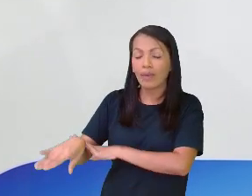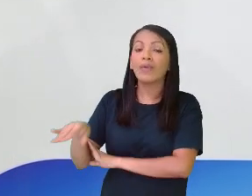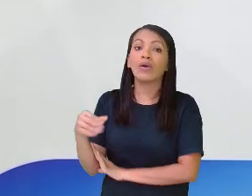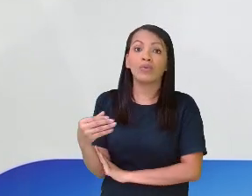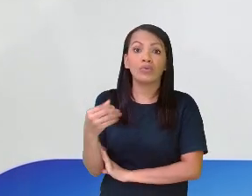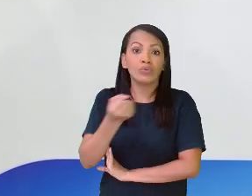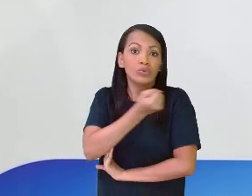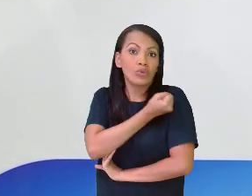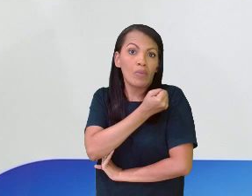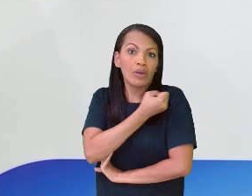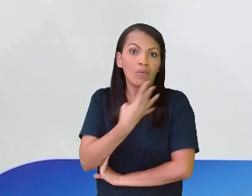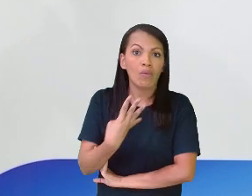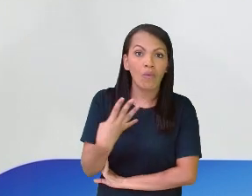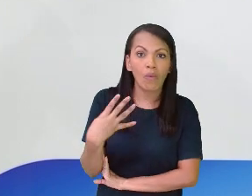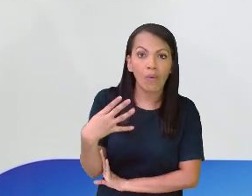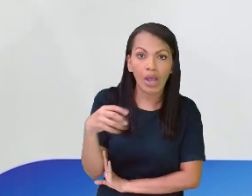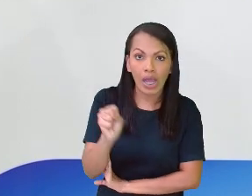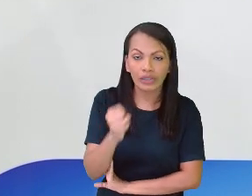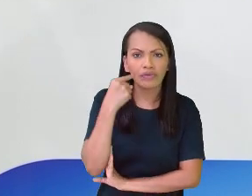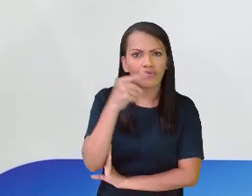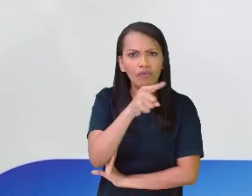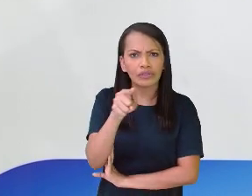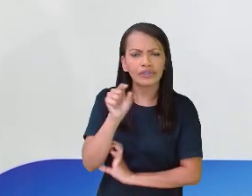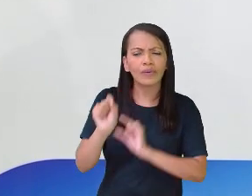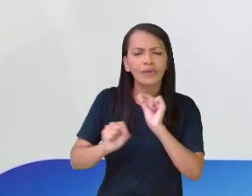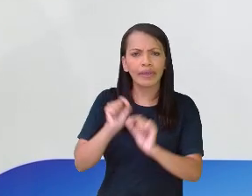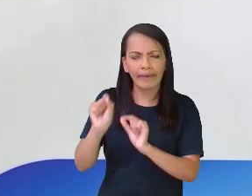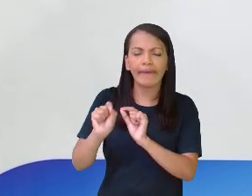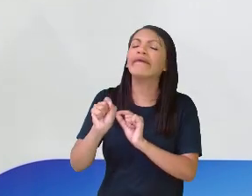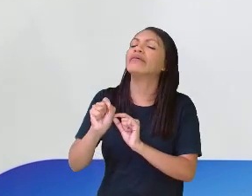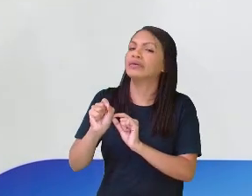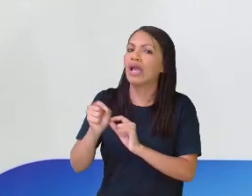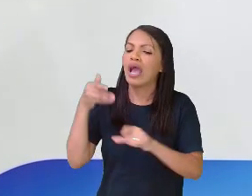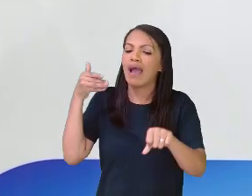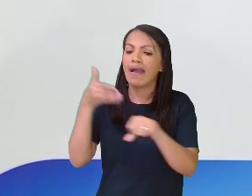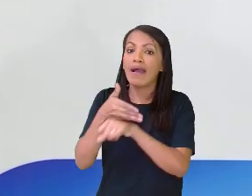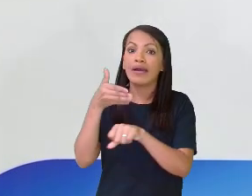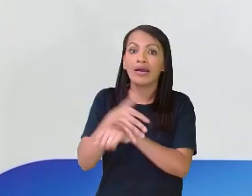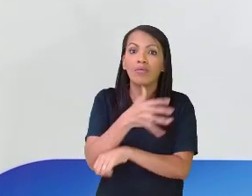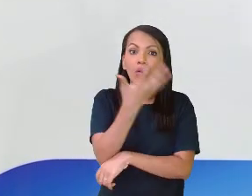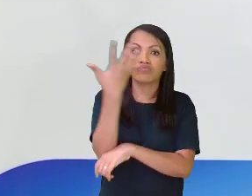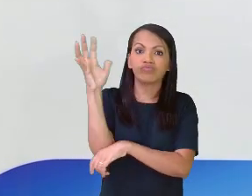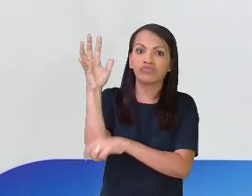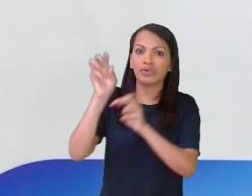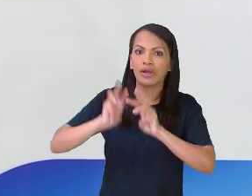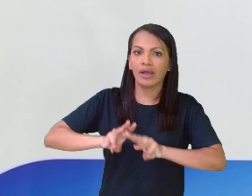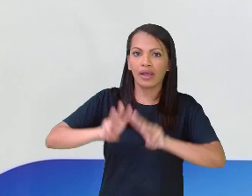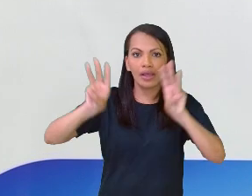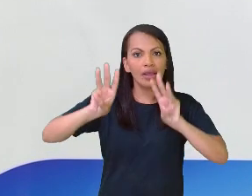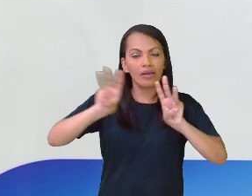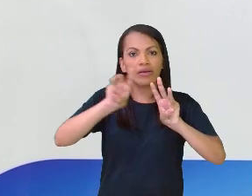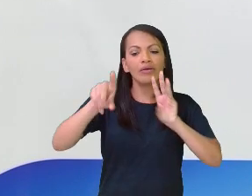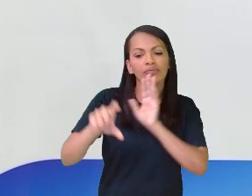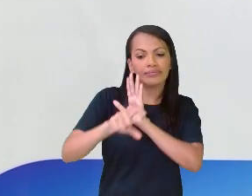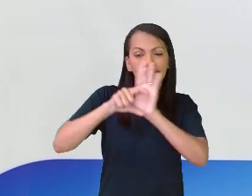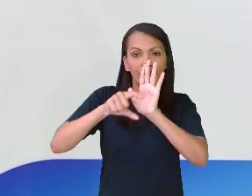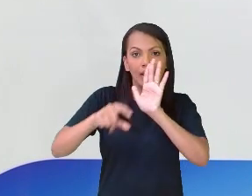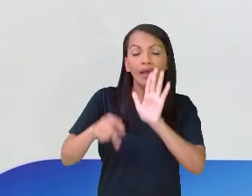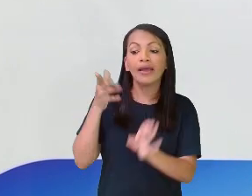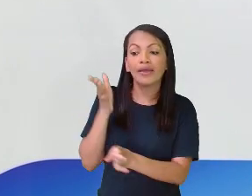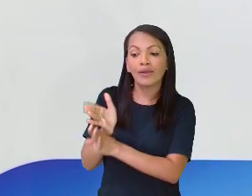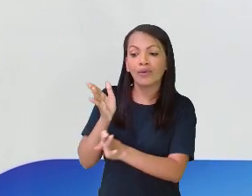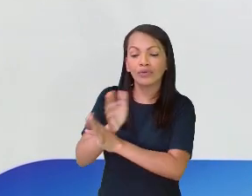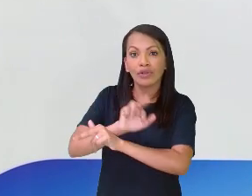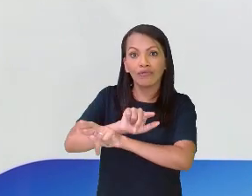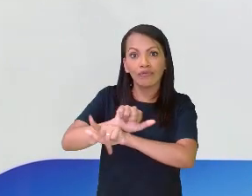48. Então, qual é a dica? Acessa a árvore de livro e vai procurar, que além desta matéria, você vai encontrar várias